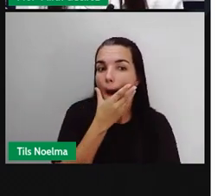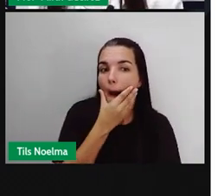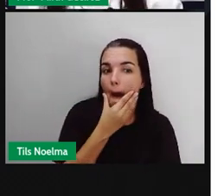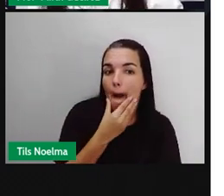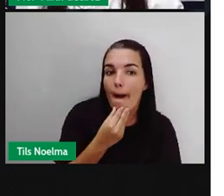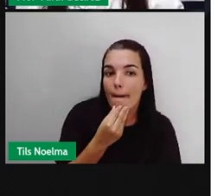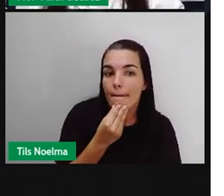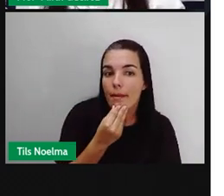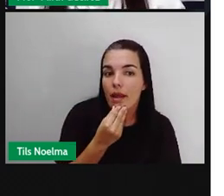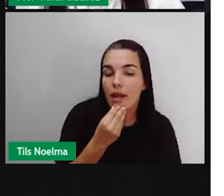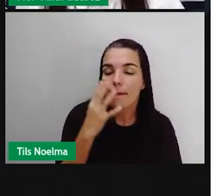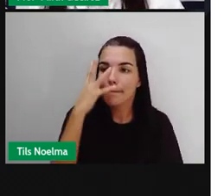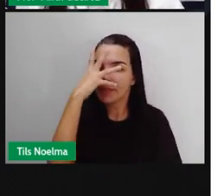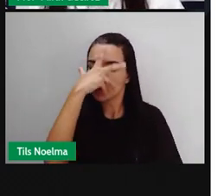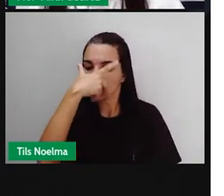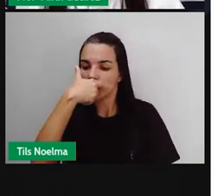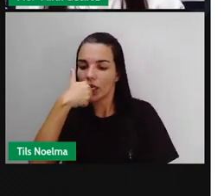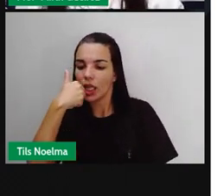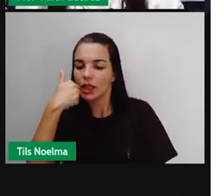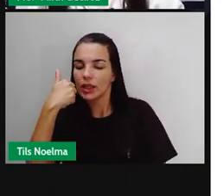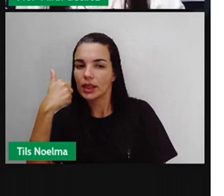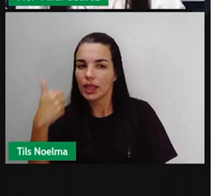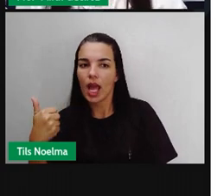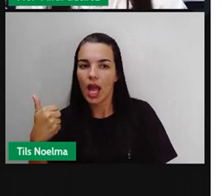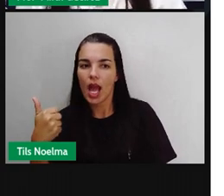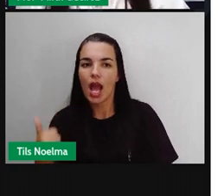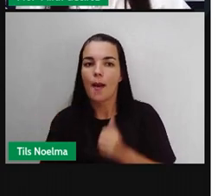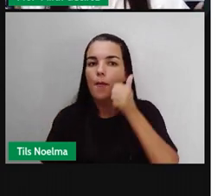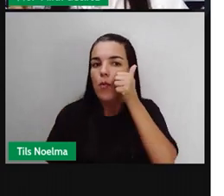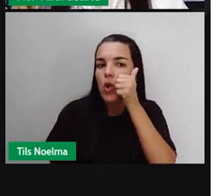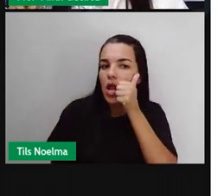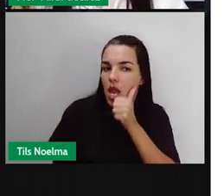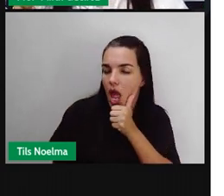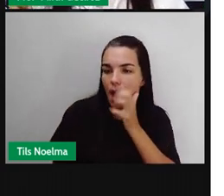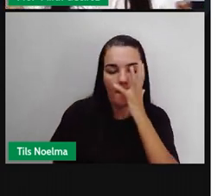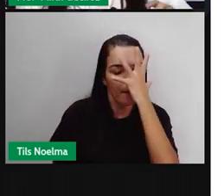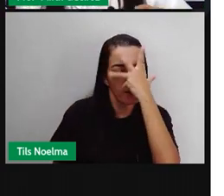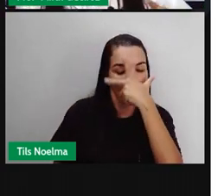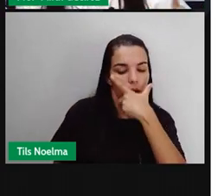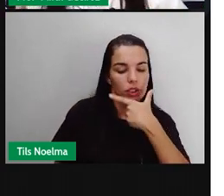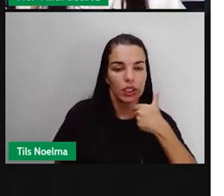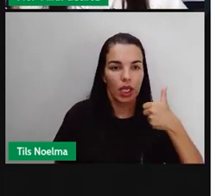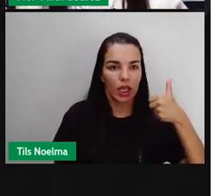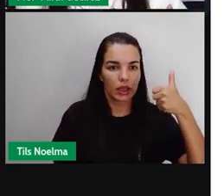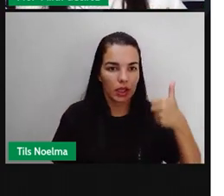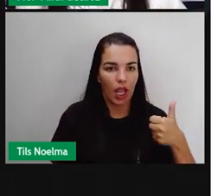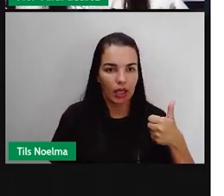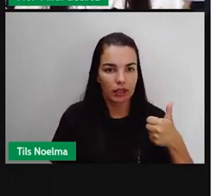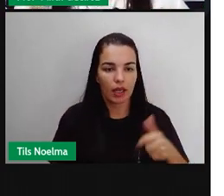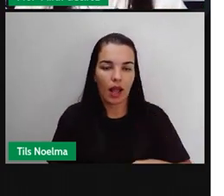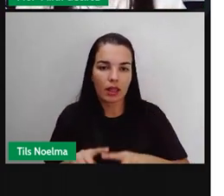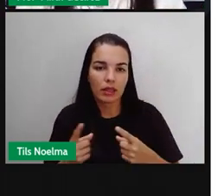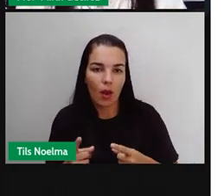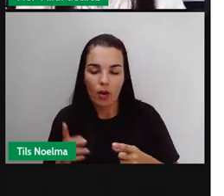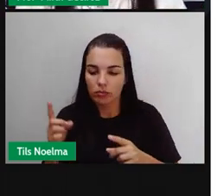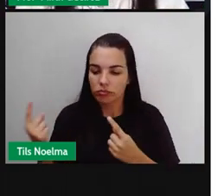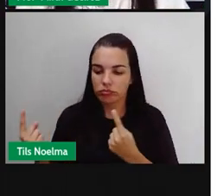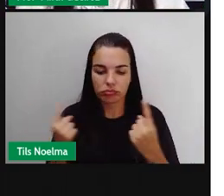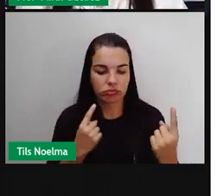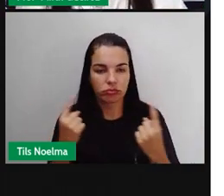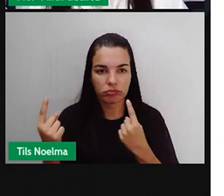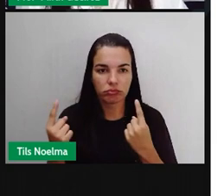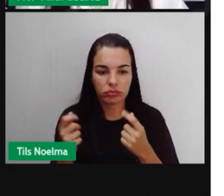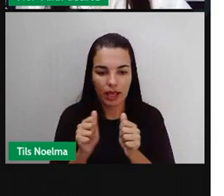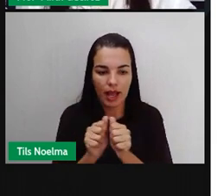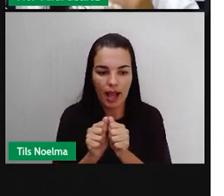bonita para mulher, certo? Então, de acordo com o gênero que é masculino ou feminino, esse adjetivo ele